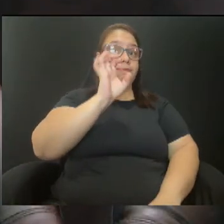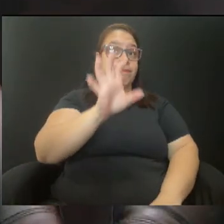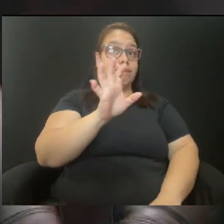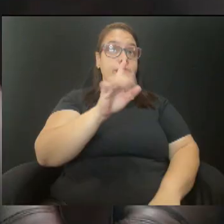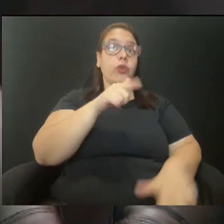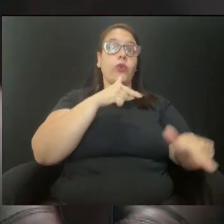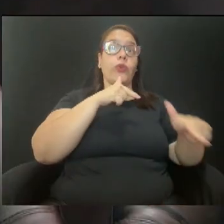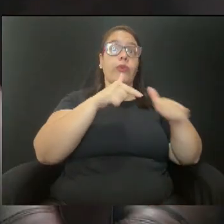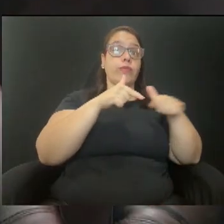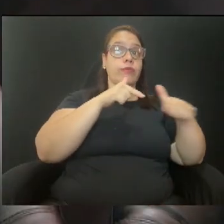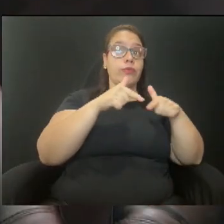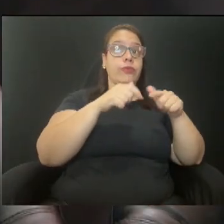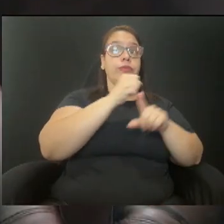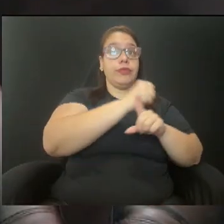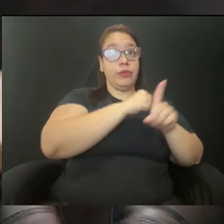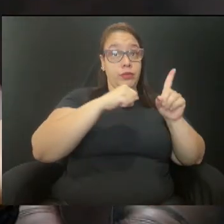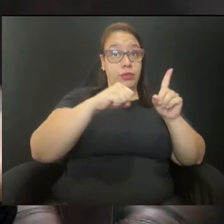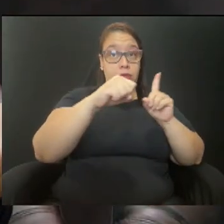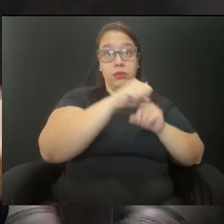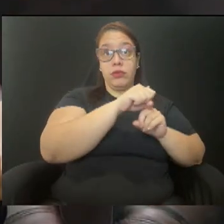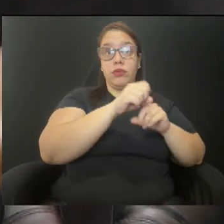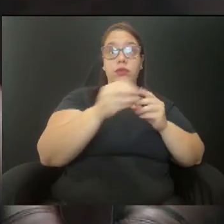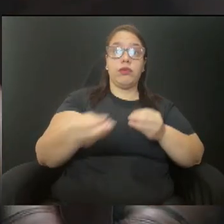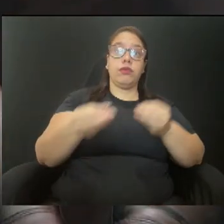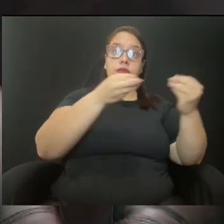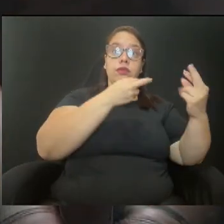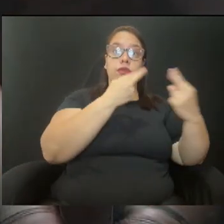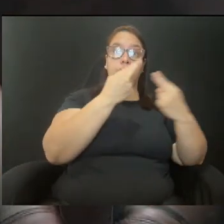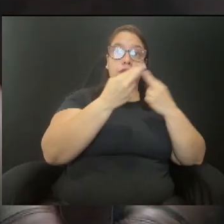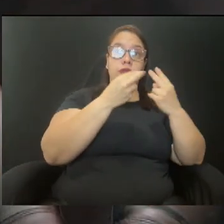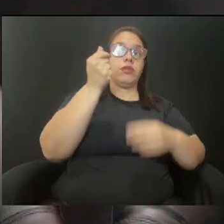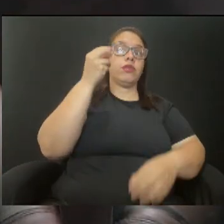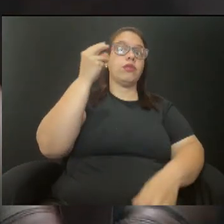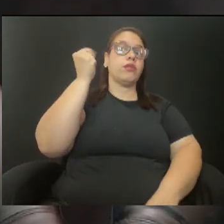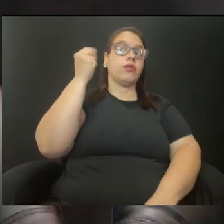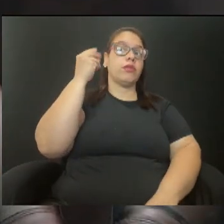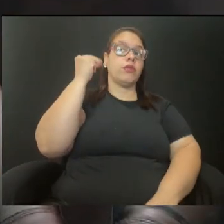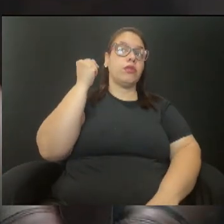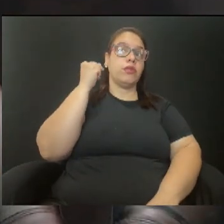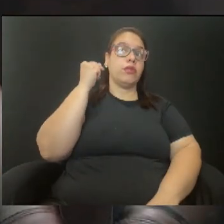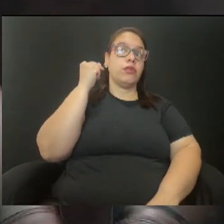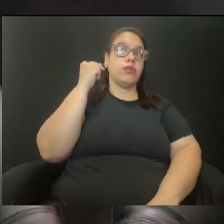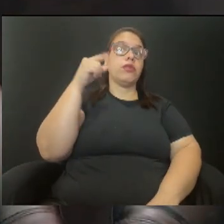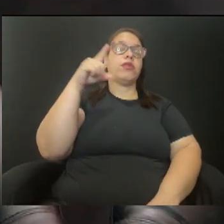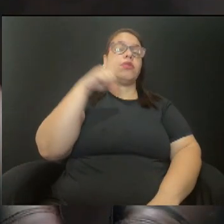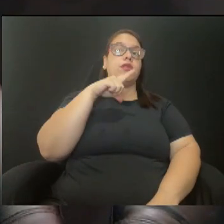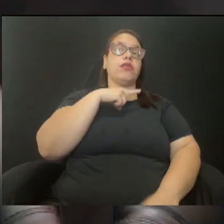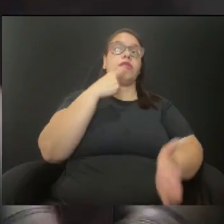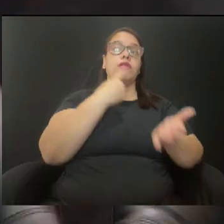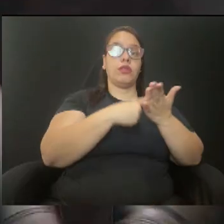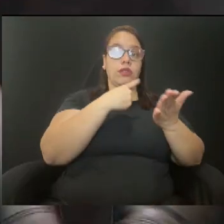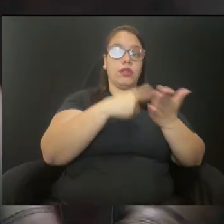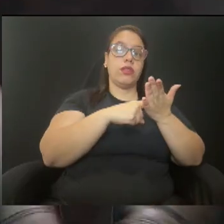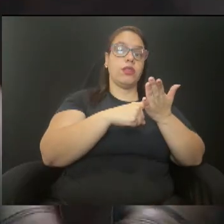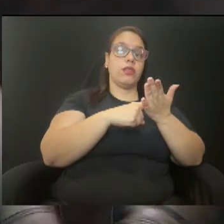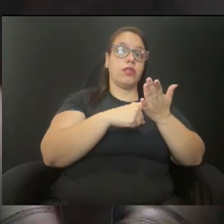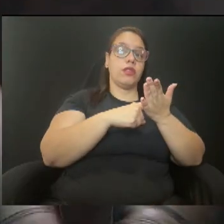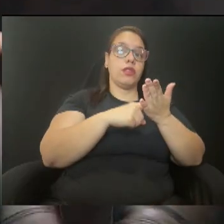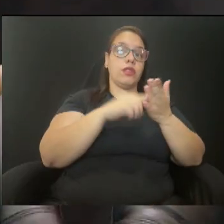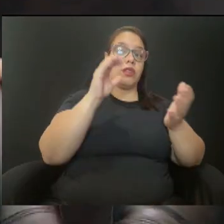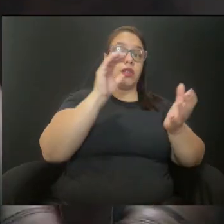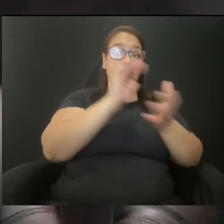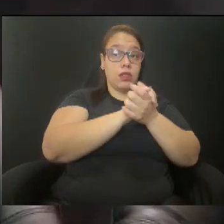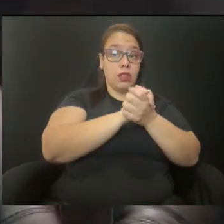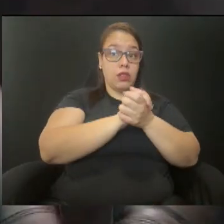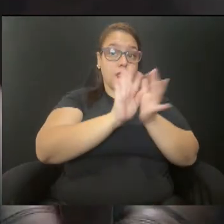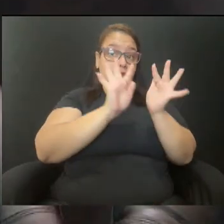social. Trazendo relações. Antigamente também havia o compromisso de estar com a pessoa, você casava e ia até o final da vida. Assim